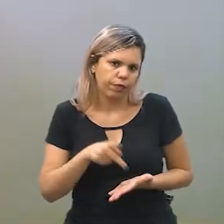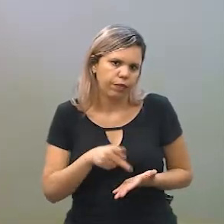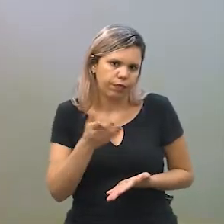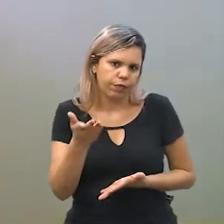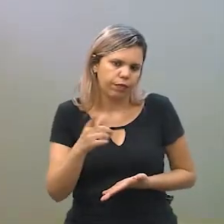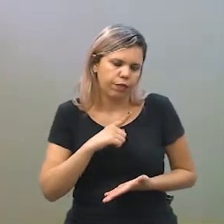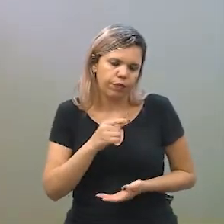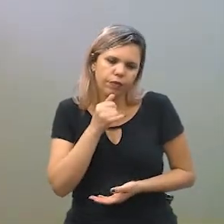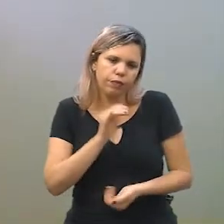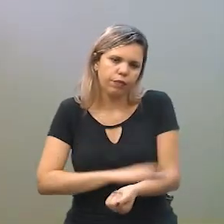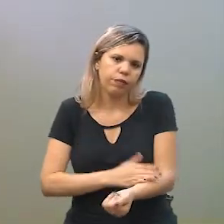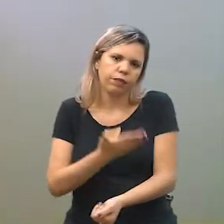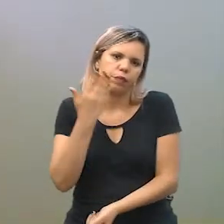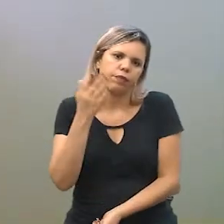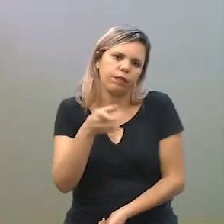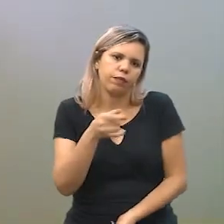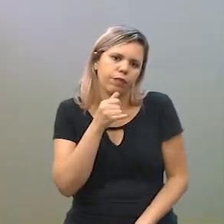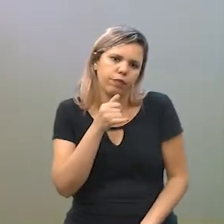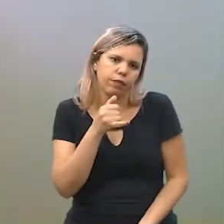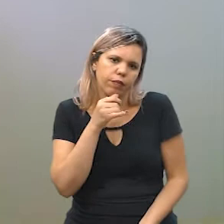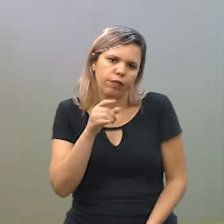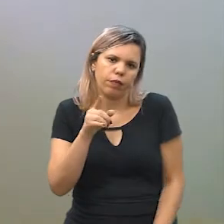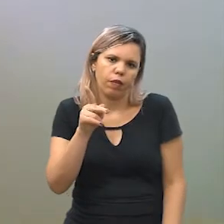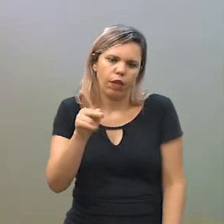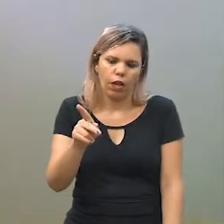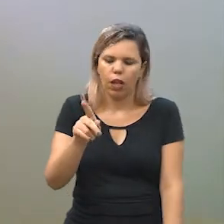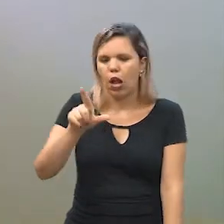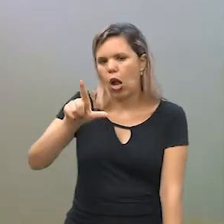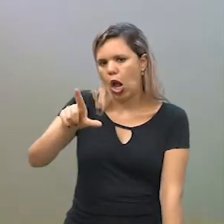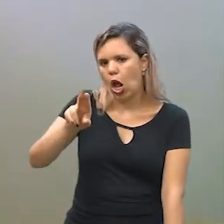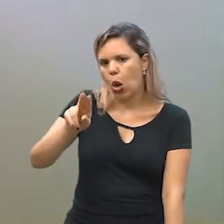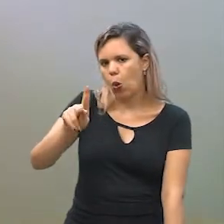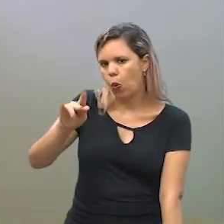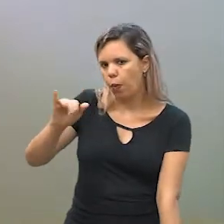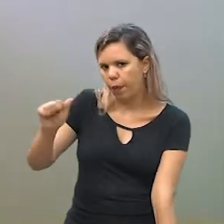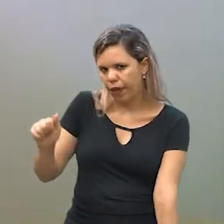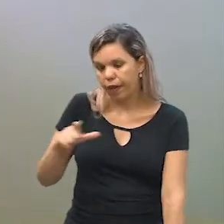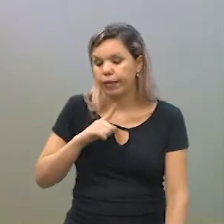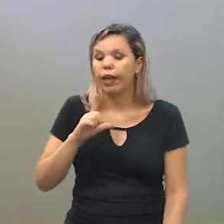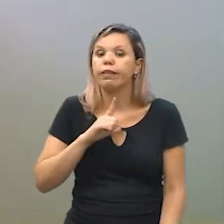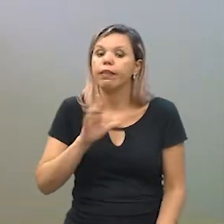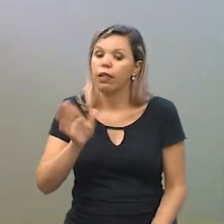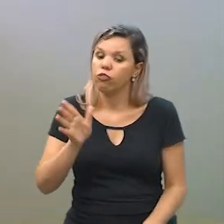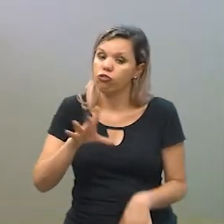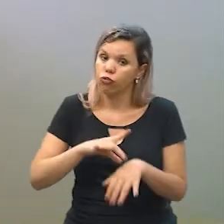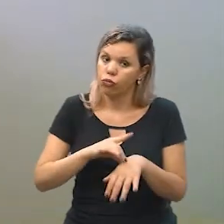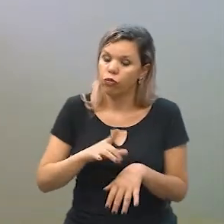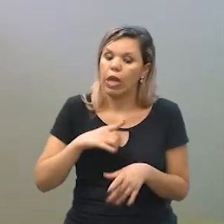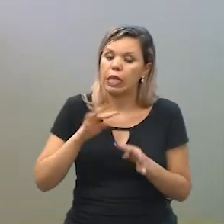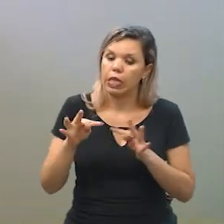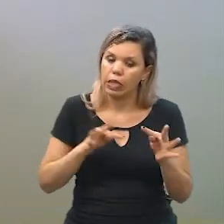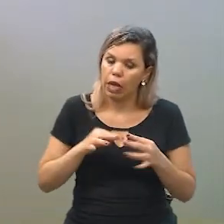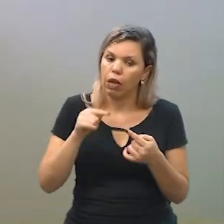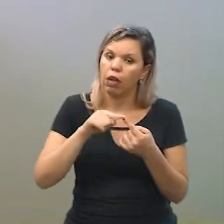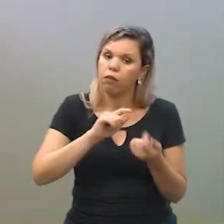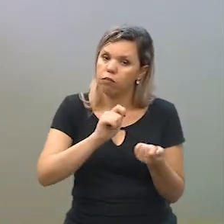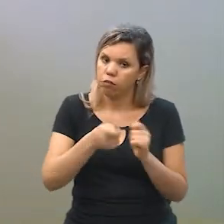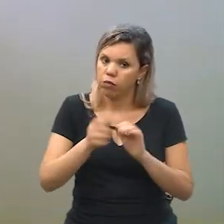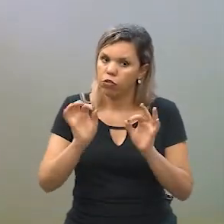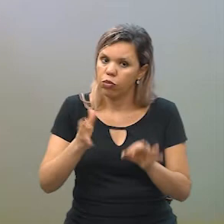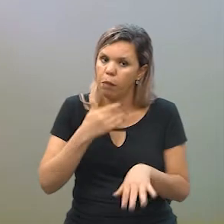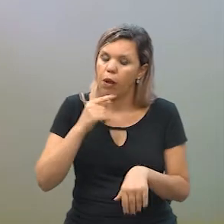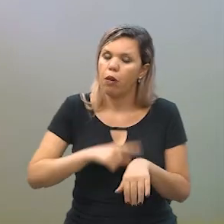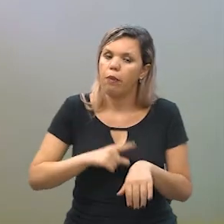tenho uma hipertensa, eu tenho uma lúpica. Então, quem tem doenças tem que tratar adequadamente para pegar seu